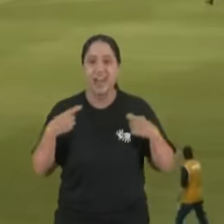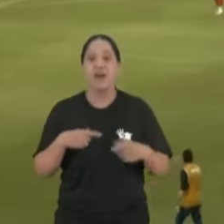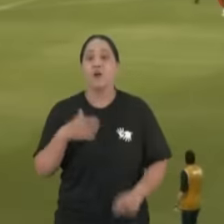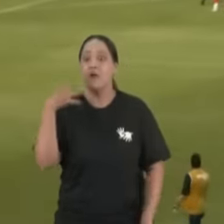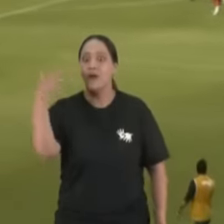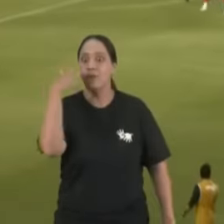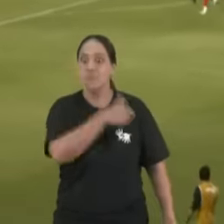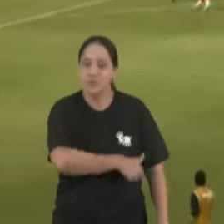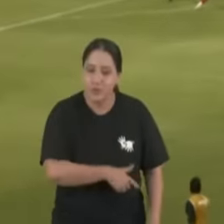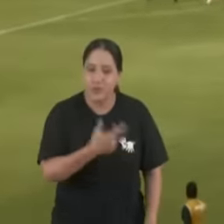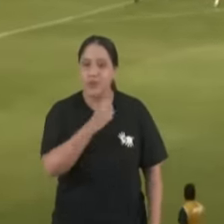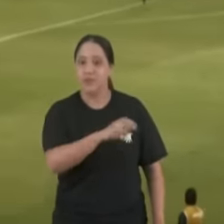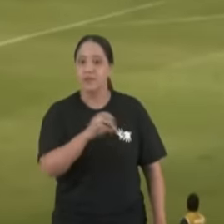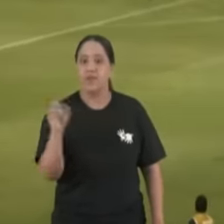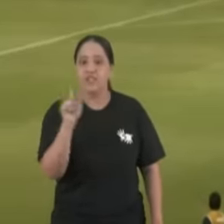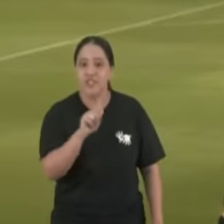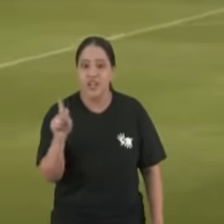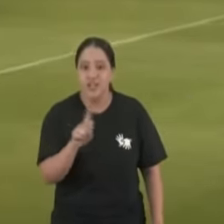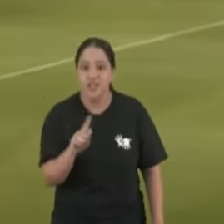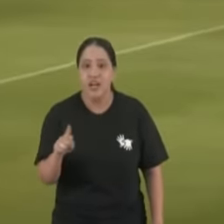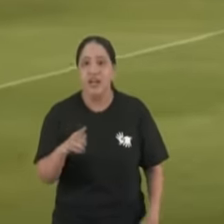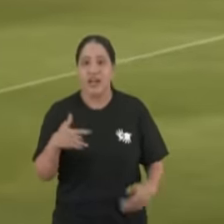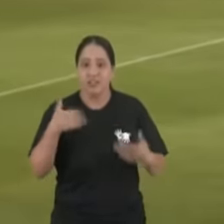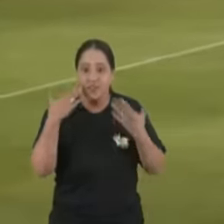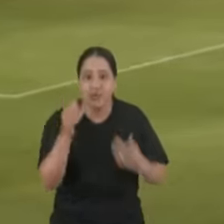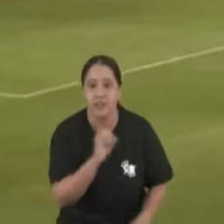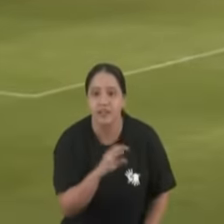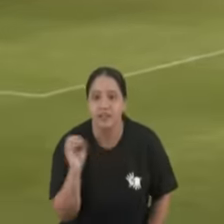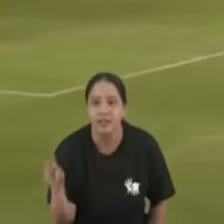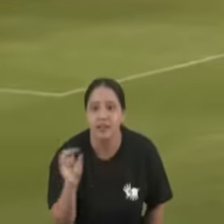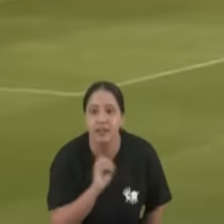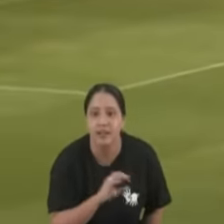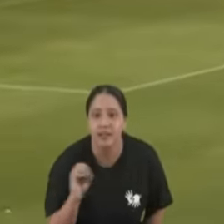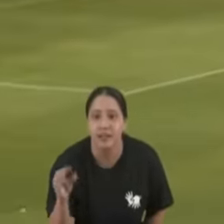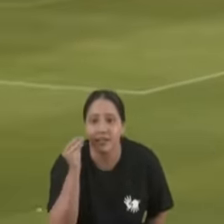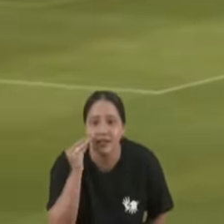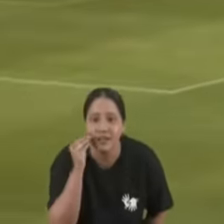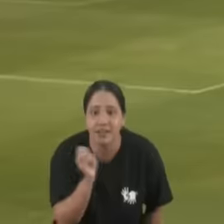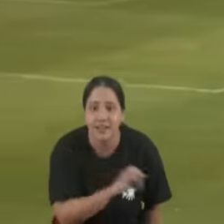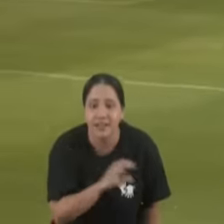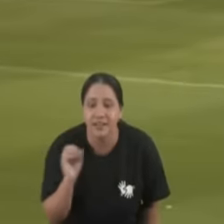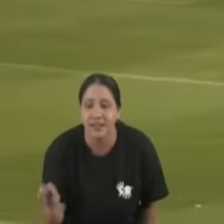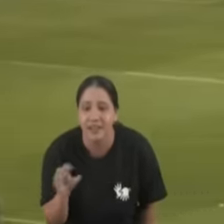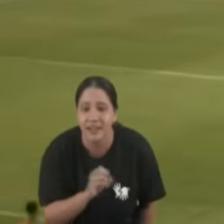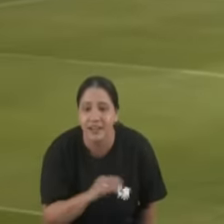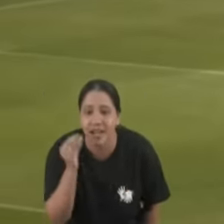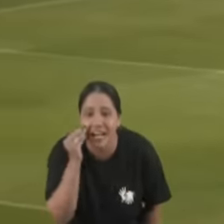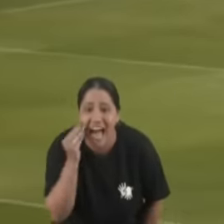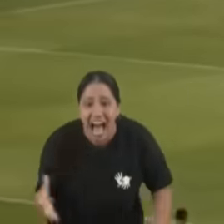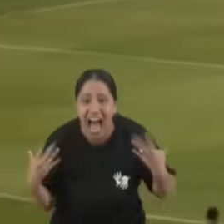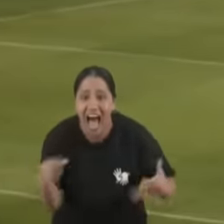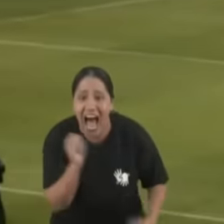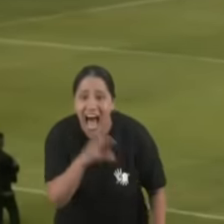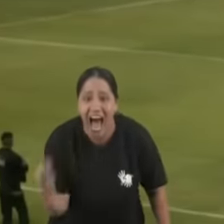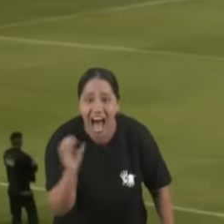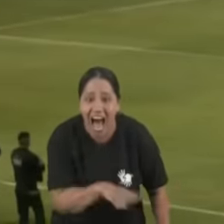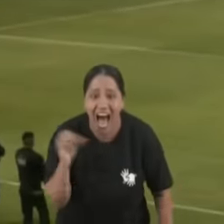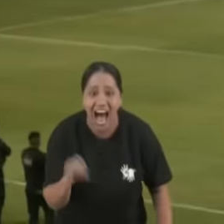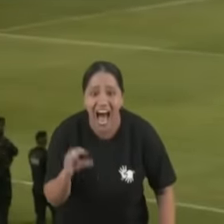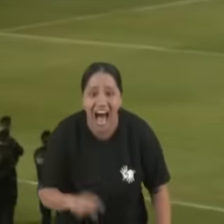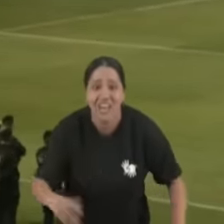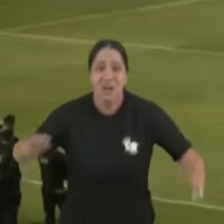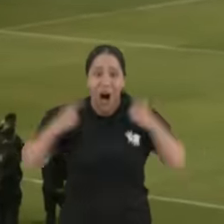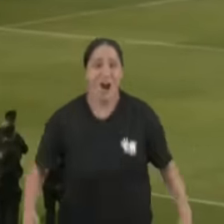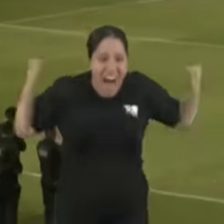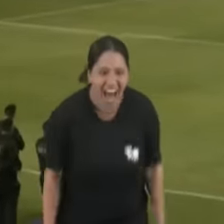do Mike, chegou por ali, GG recebeu de frente para a marcação do Benê, tentou limpar para o chute, ainda ele, ainda GG, enfiado aí de bola, vai